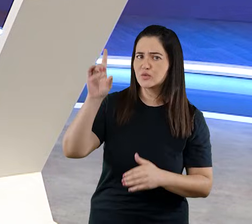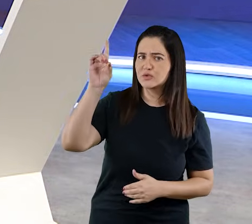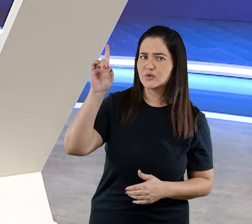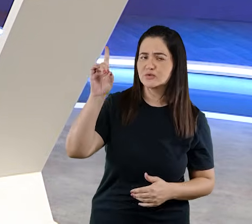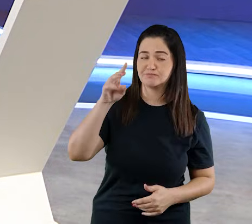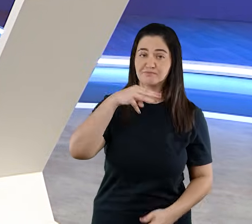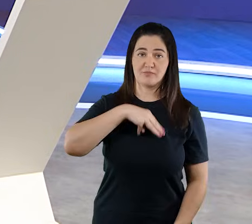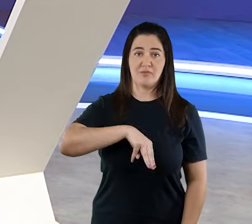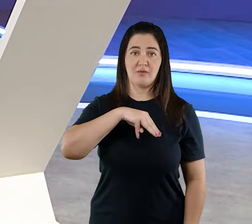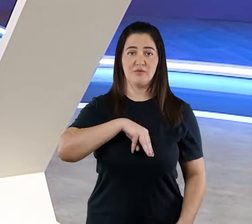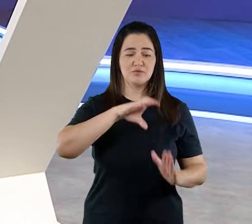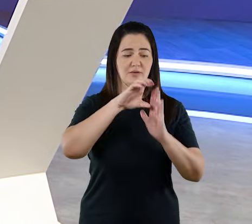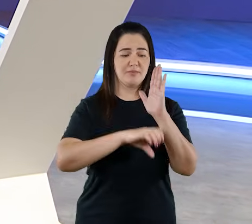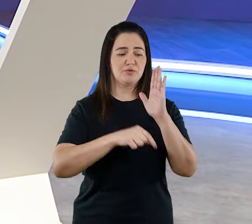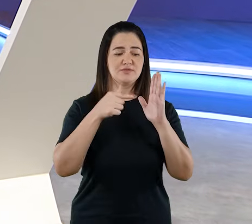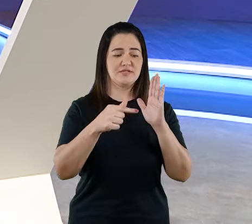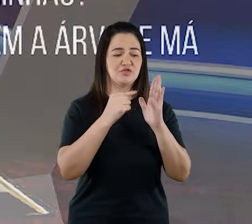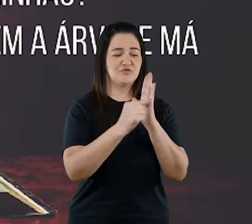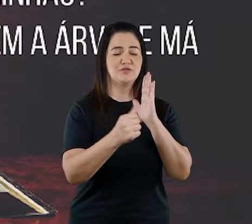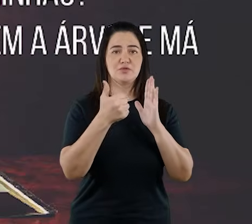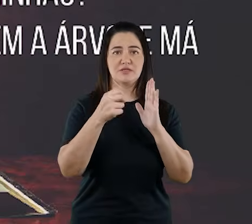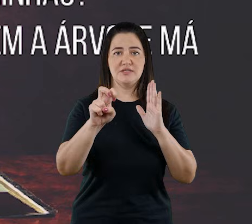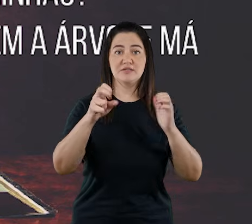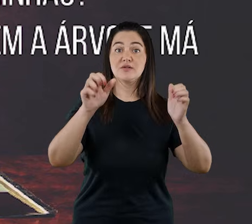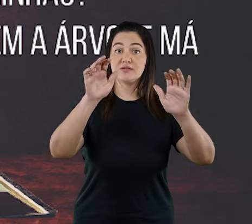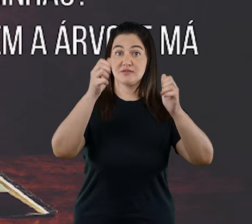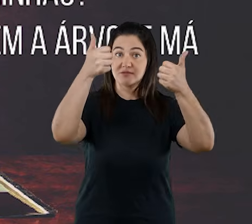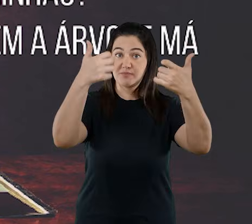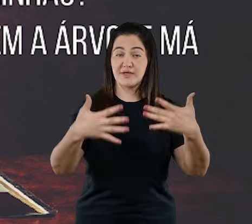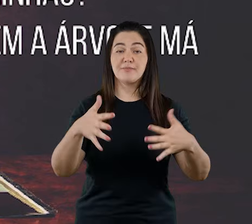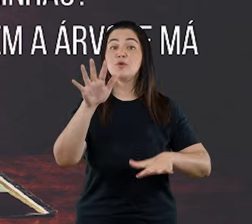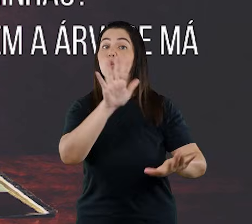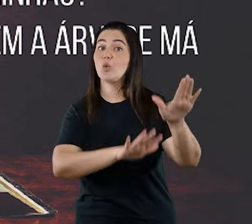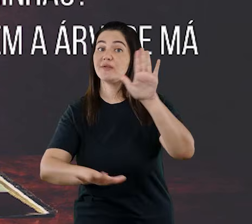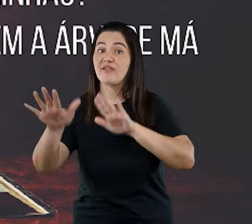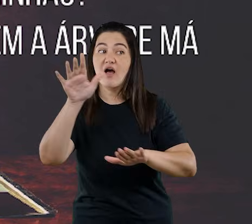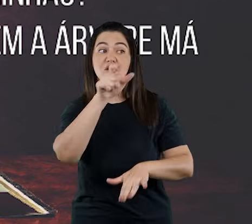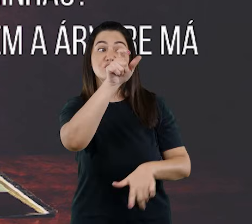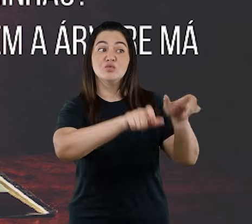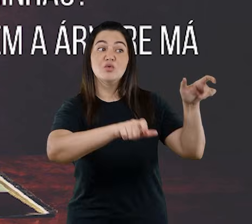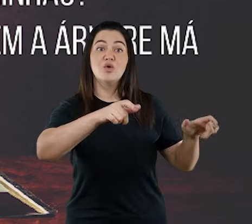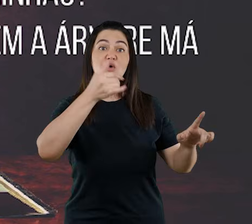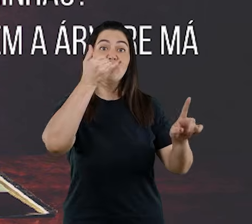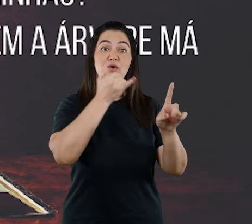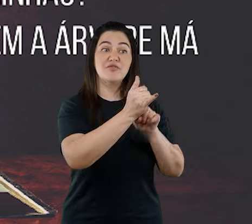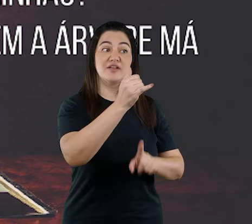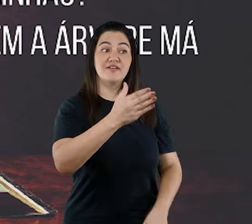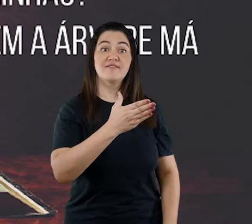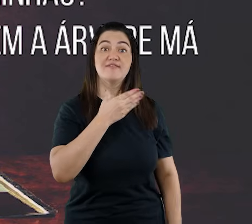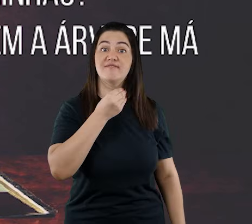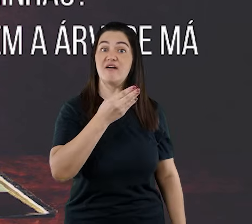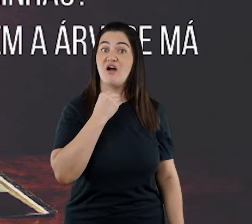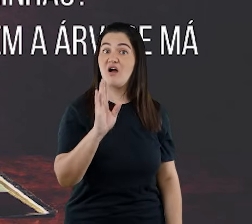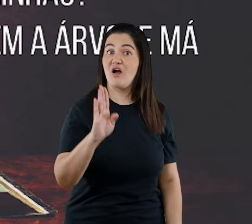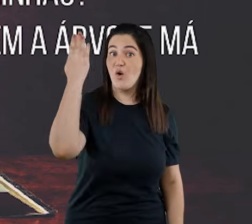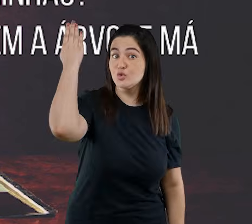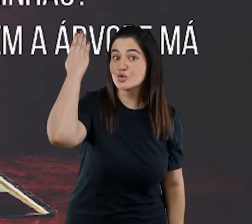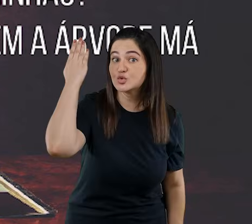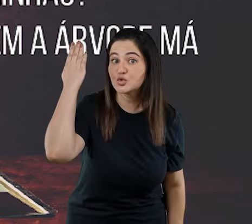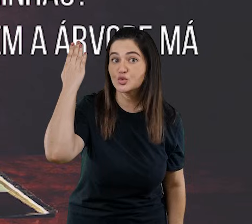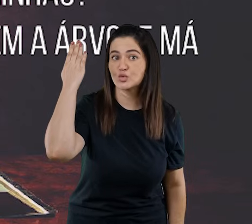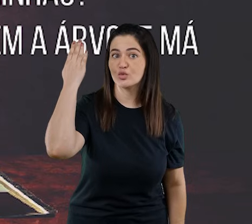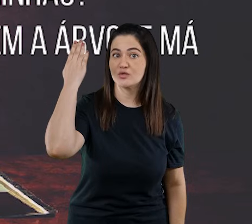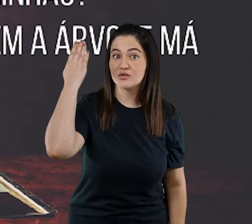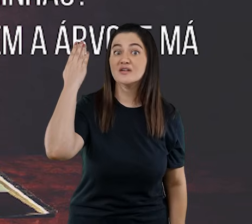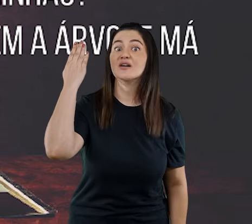tem mais. Mateus 7, 15 a 17 diz assim, olha, cuidado com os falsos profetas. Se tem verdadeiro, tem falso.